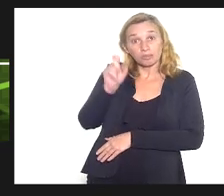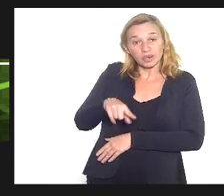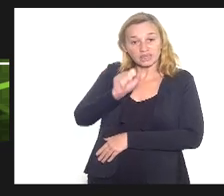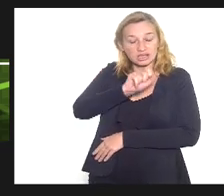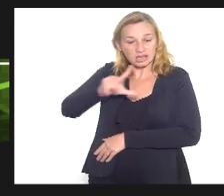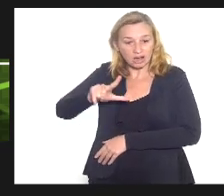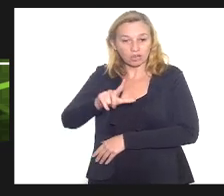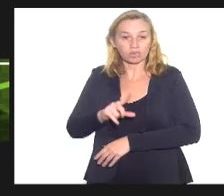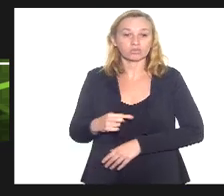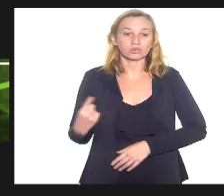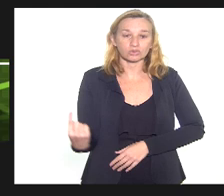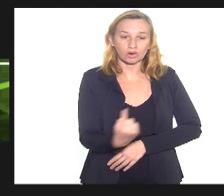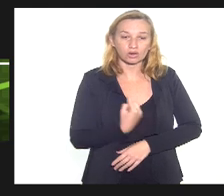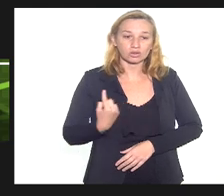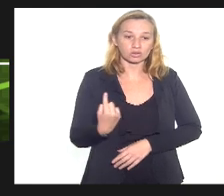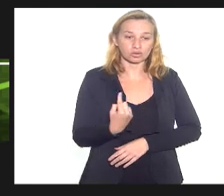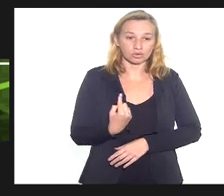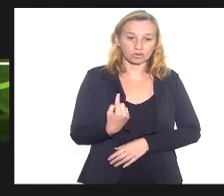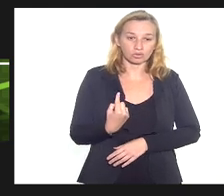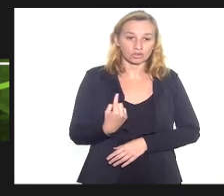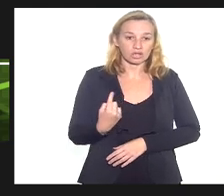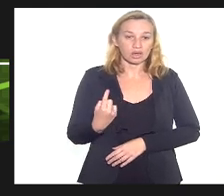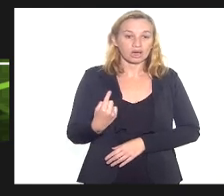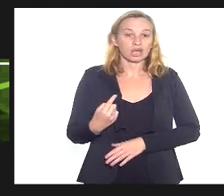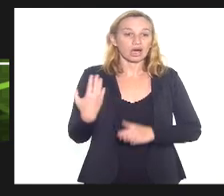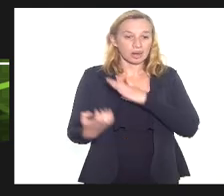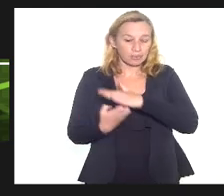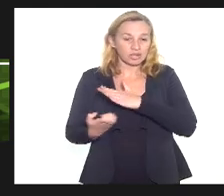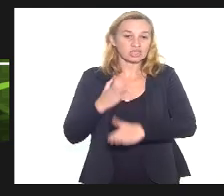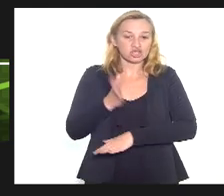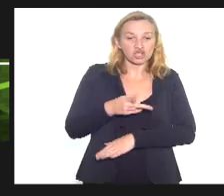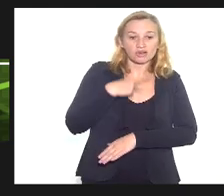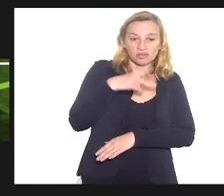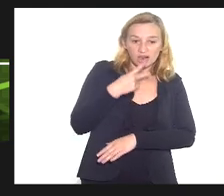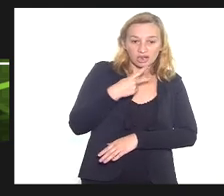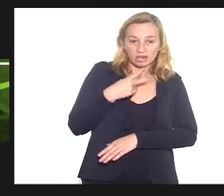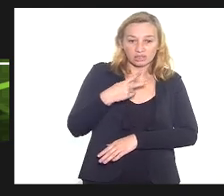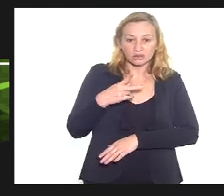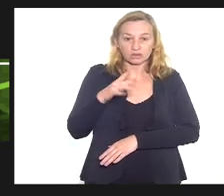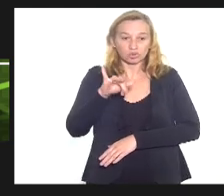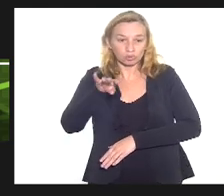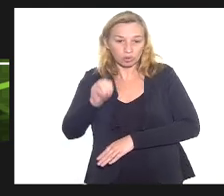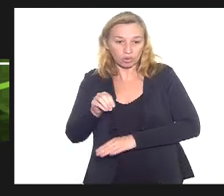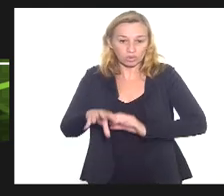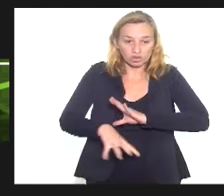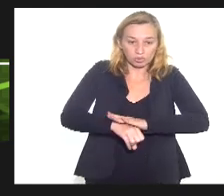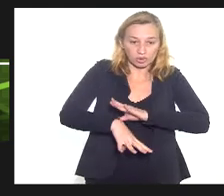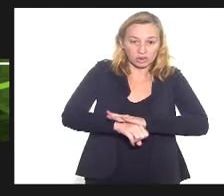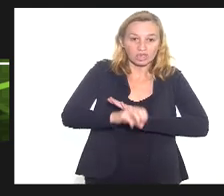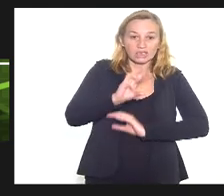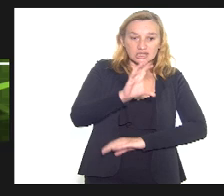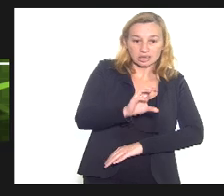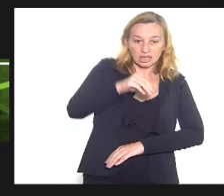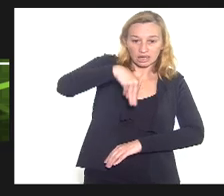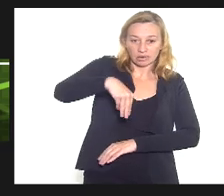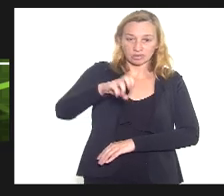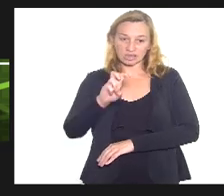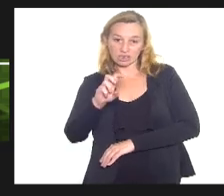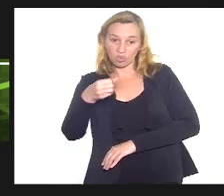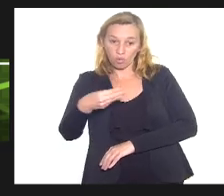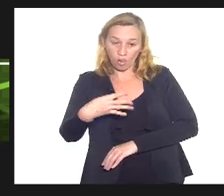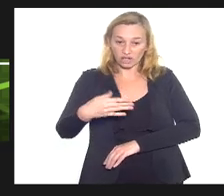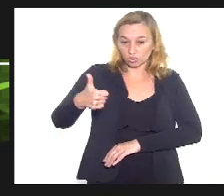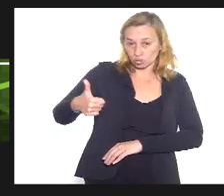Nós somos a operadora, como eu já mencionei, do bloco exploratório CM541,